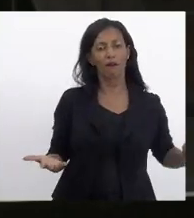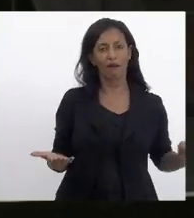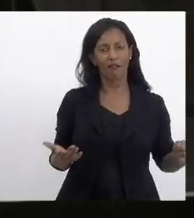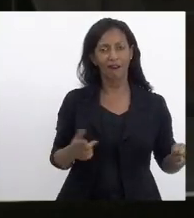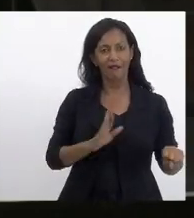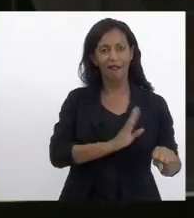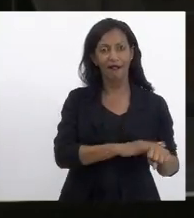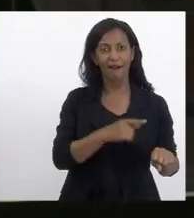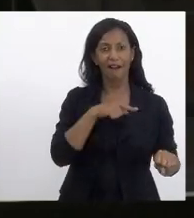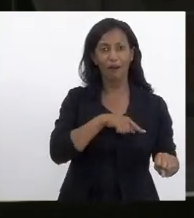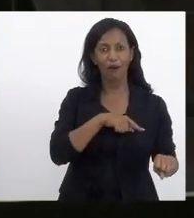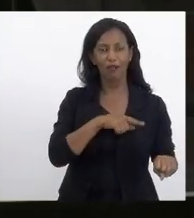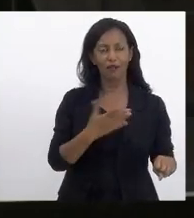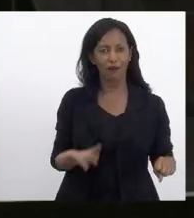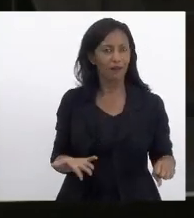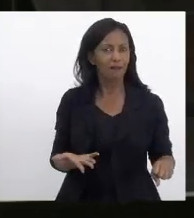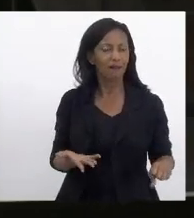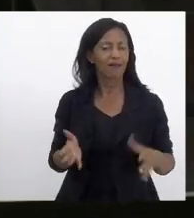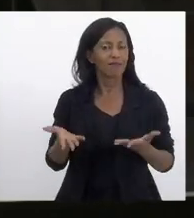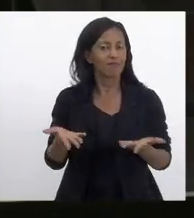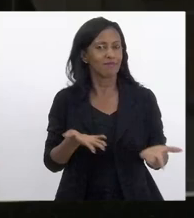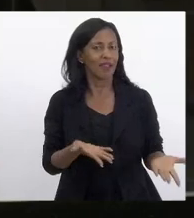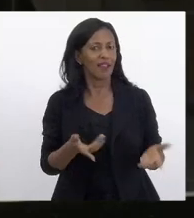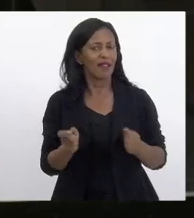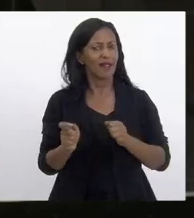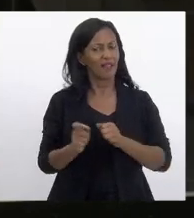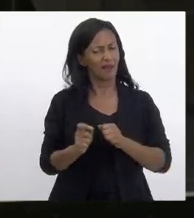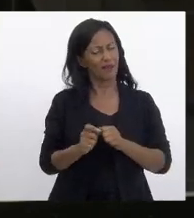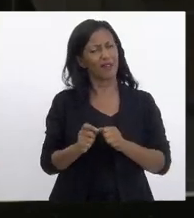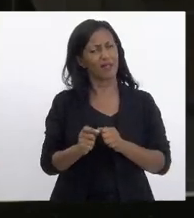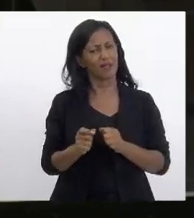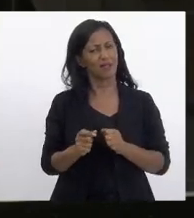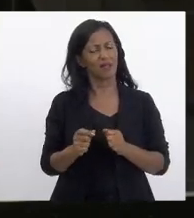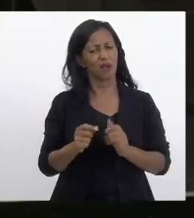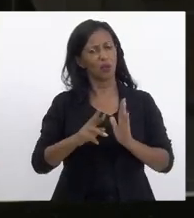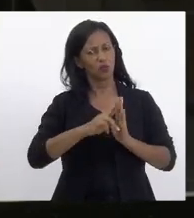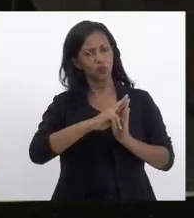Então, é absolutamente fazer uma regulamentação